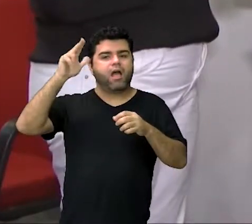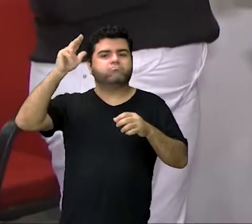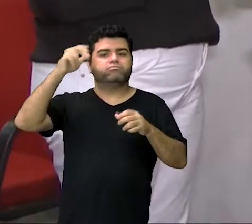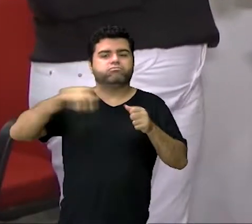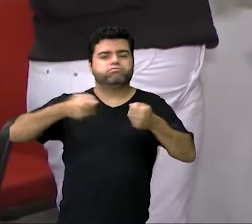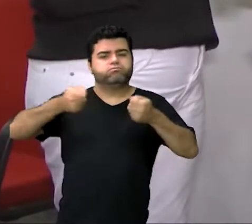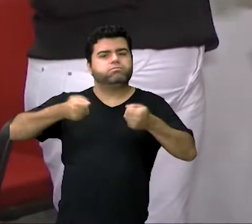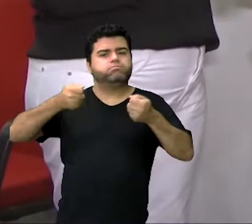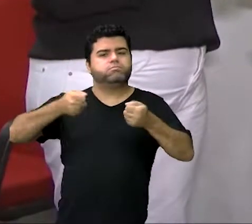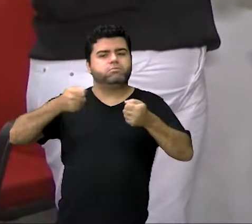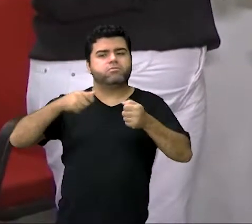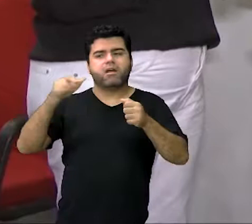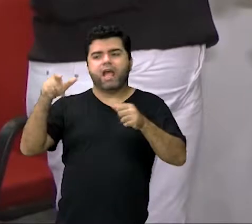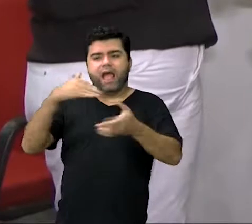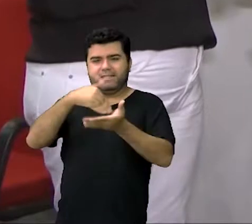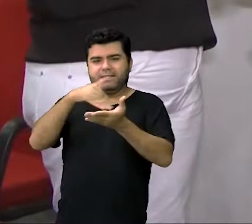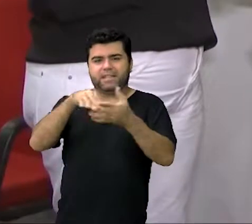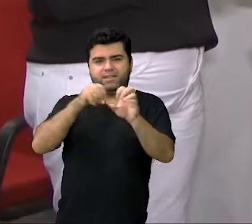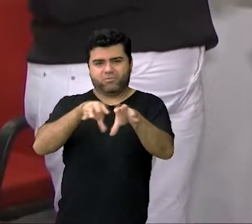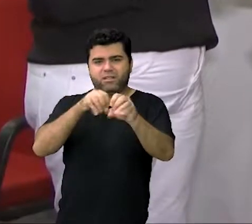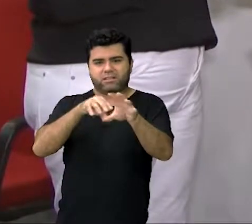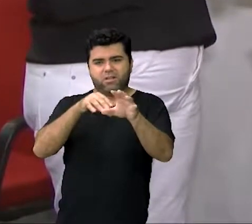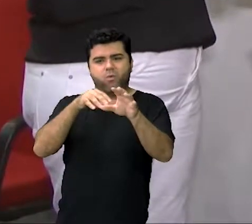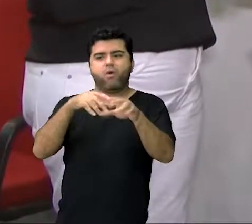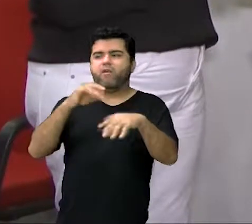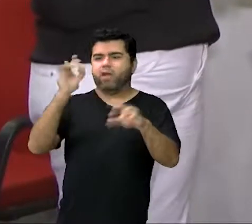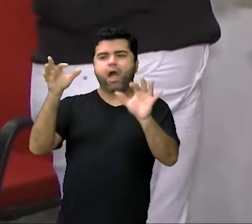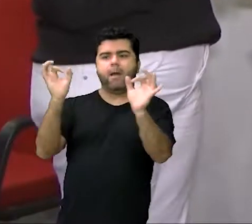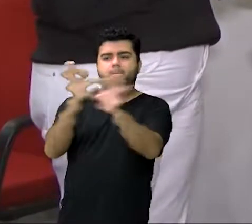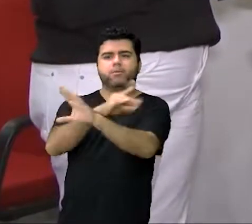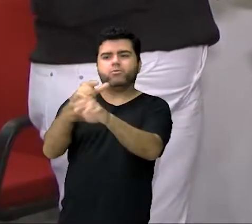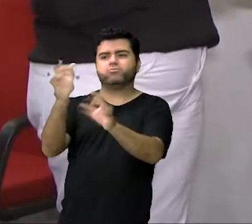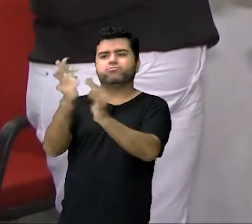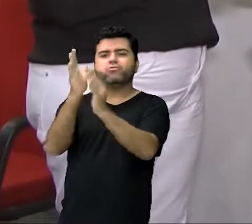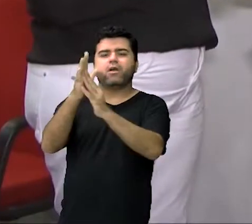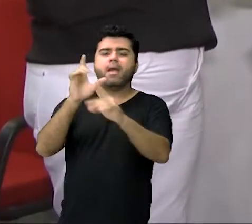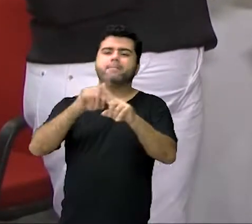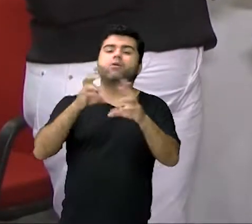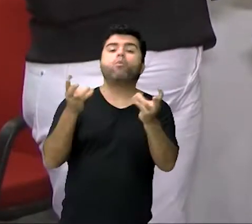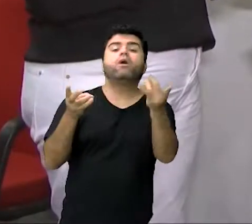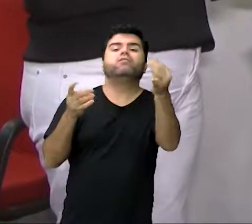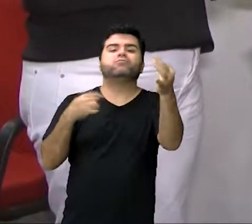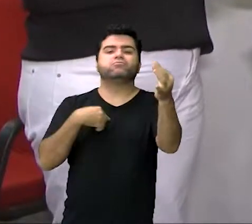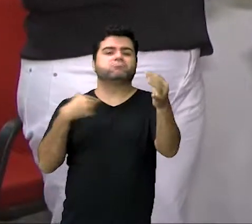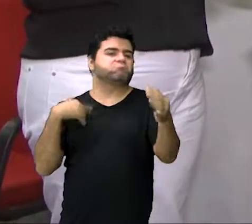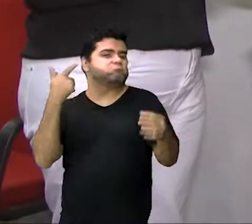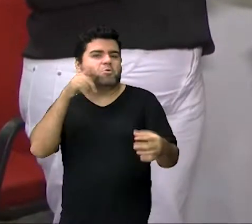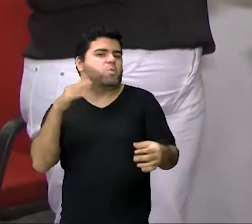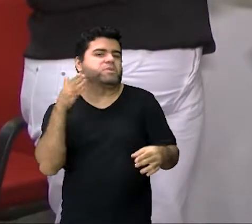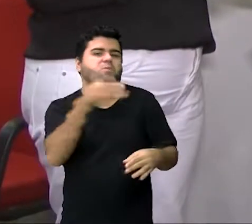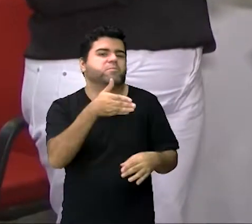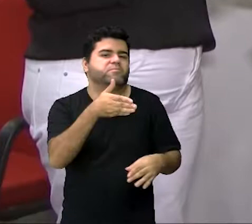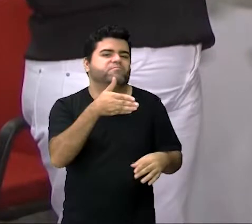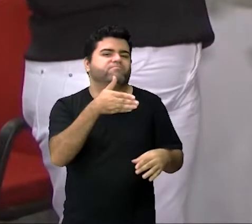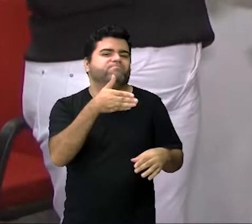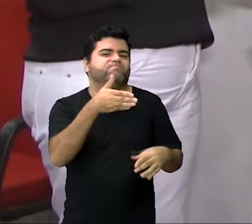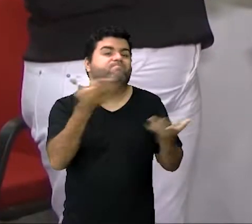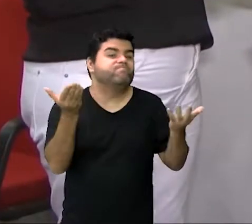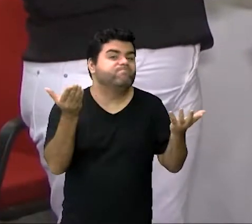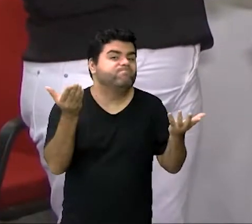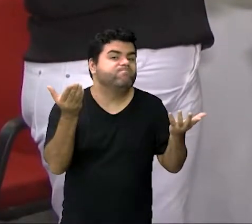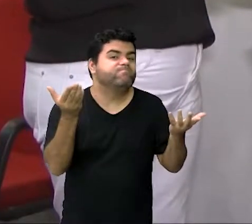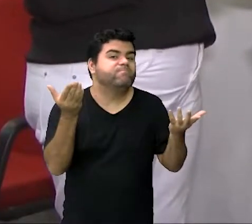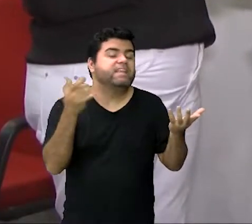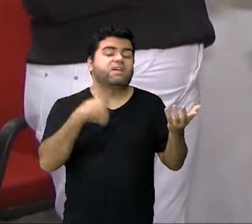louvor, segundo a Secretaria da Educação. Mas, estatisticamente, quantos ficaram fora, sem atendimento? Então, são situações como essa que